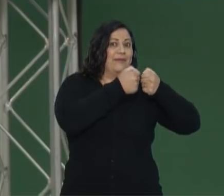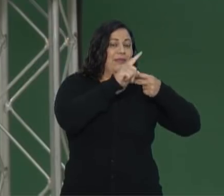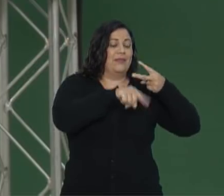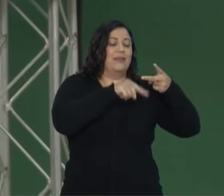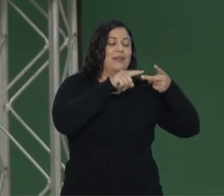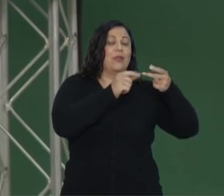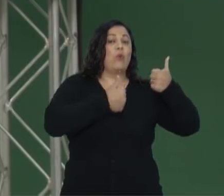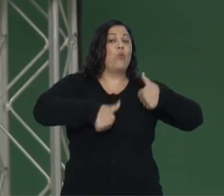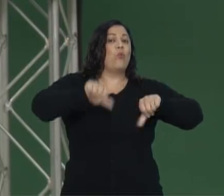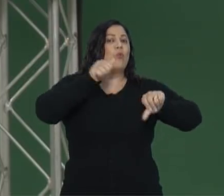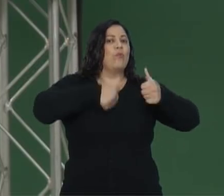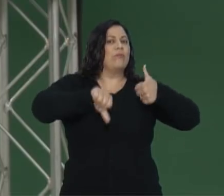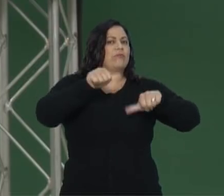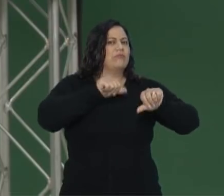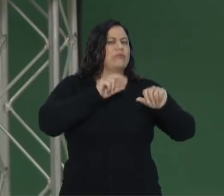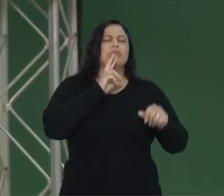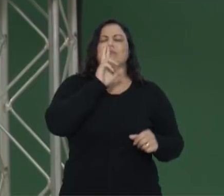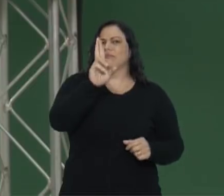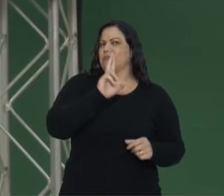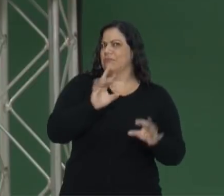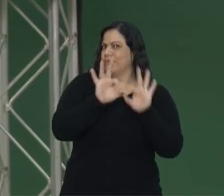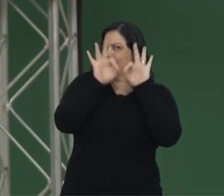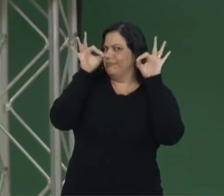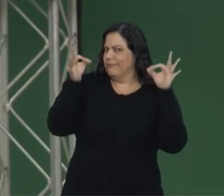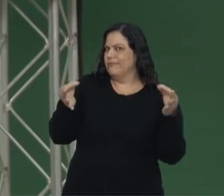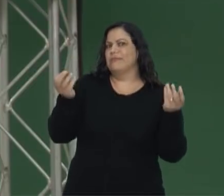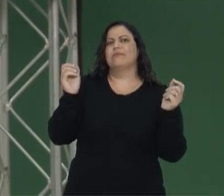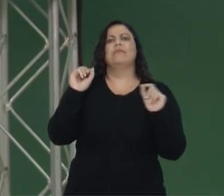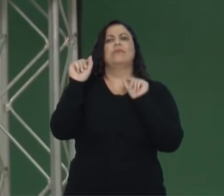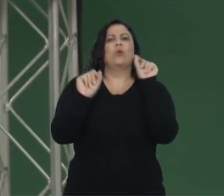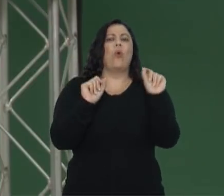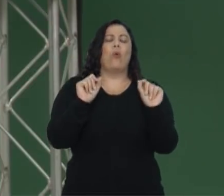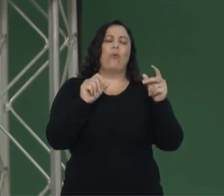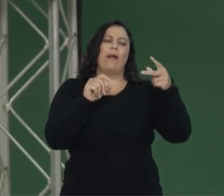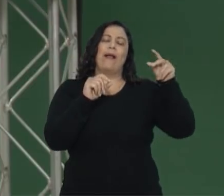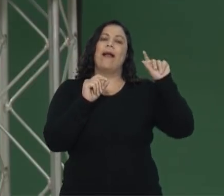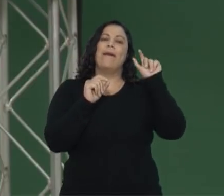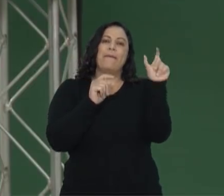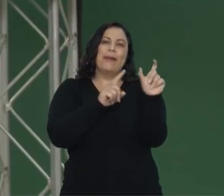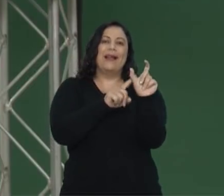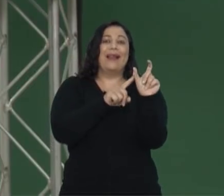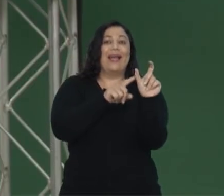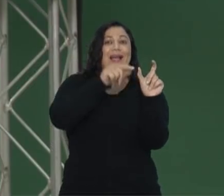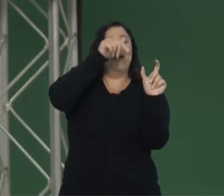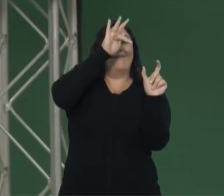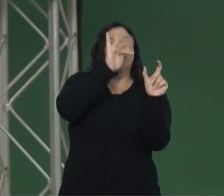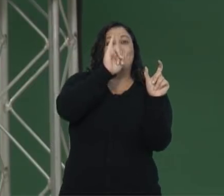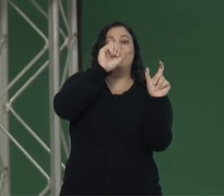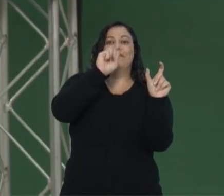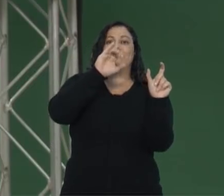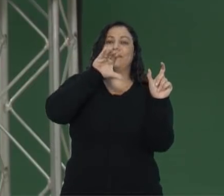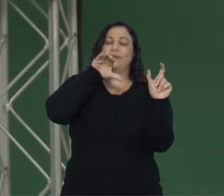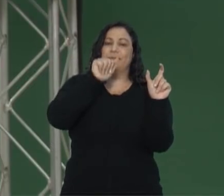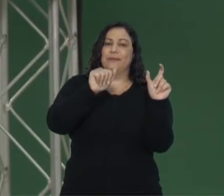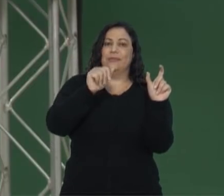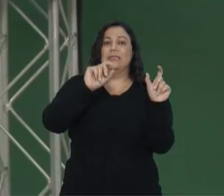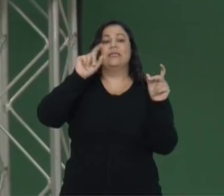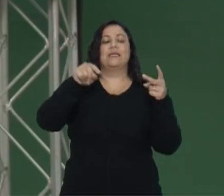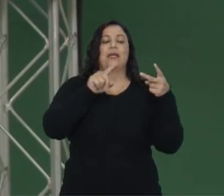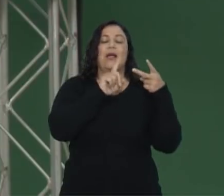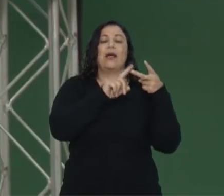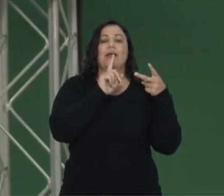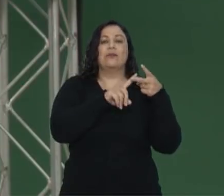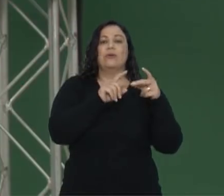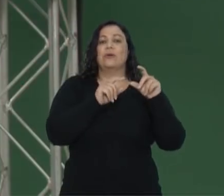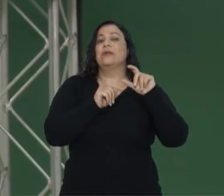a resposta dele é muito simples. Ou era a palavra física ou a palavra química. Então a gente ia olhar uma situação,